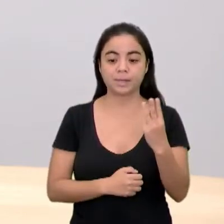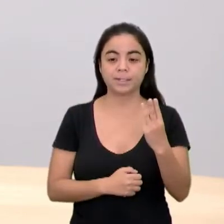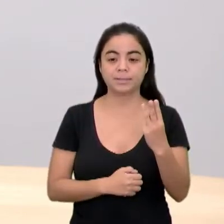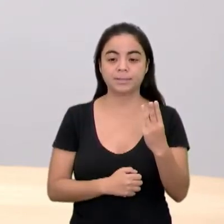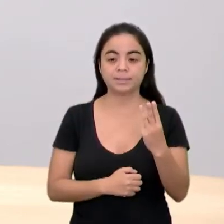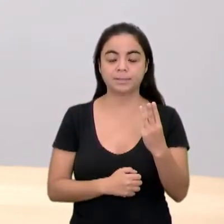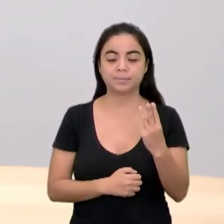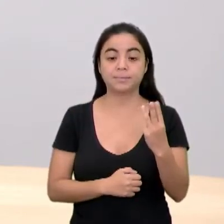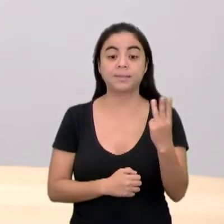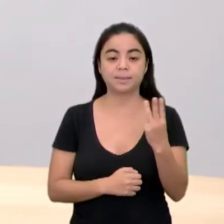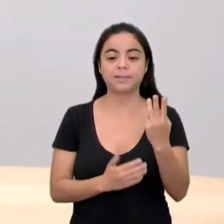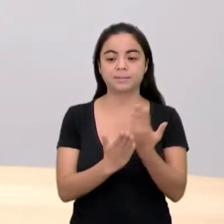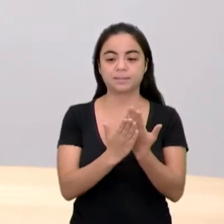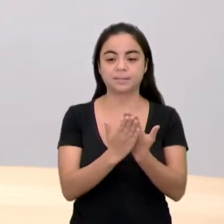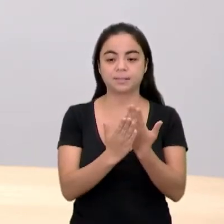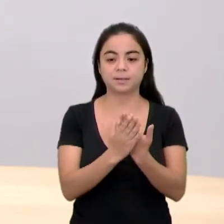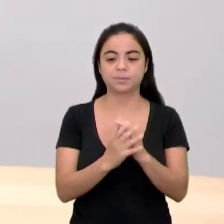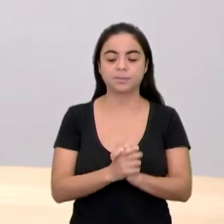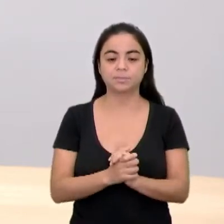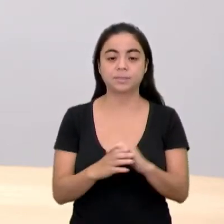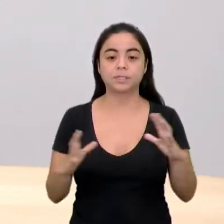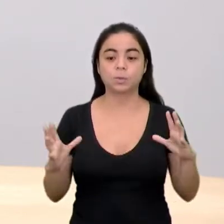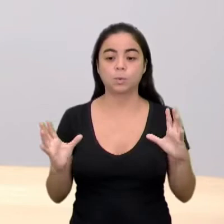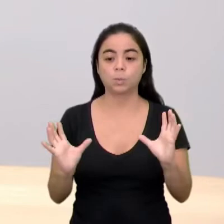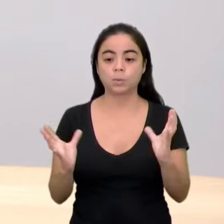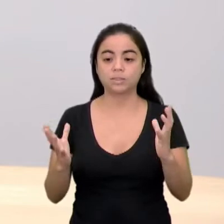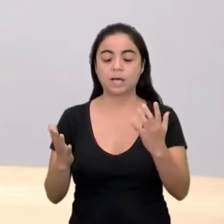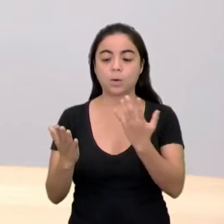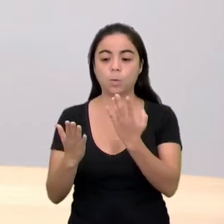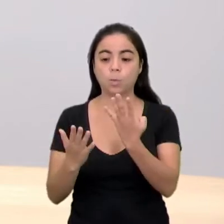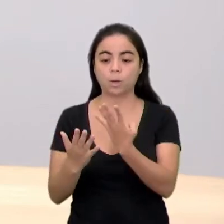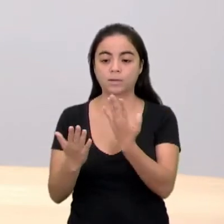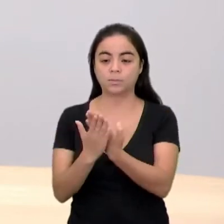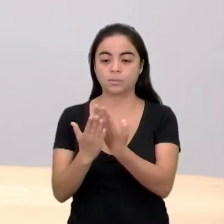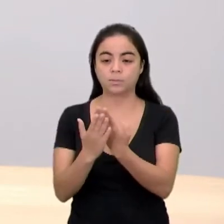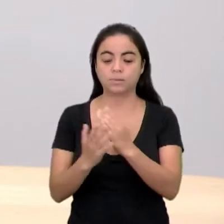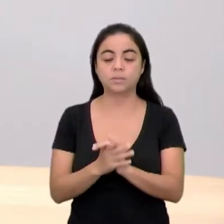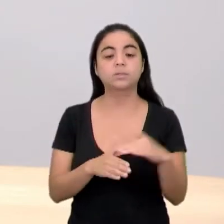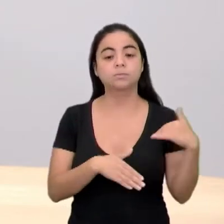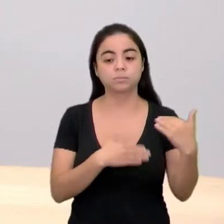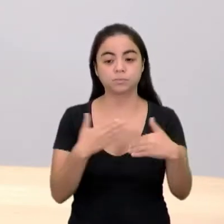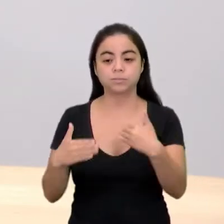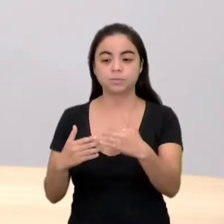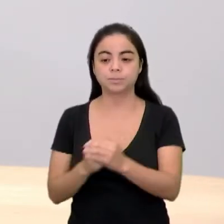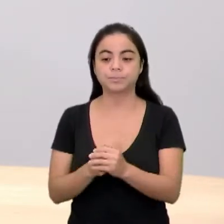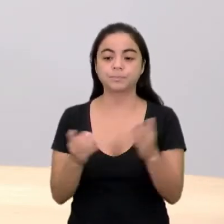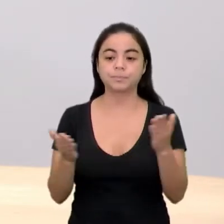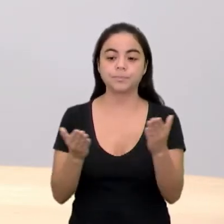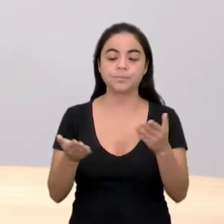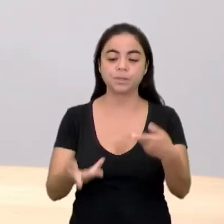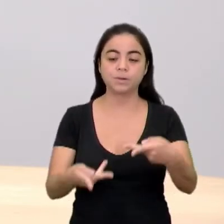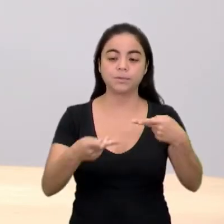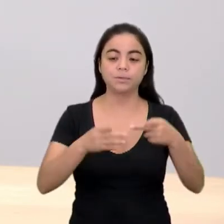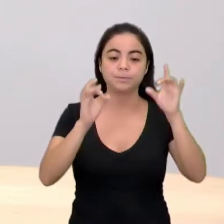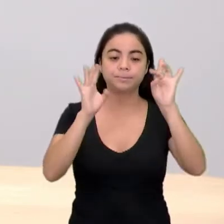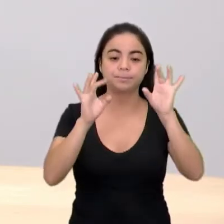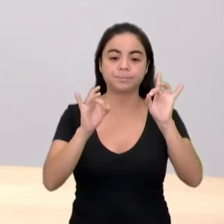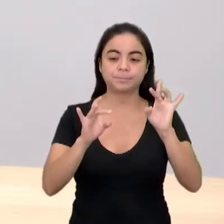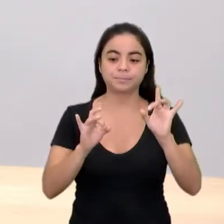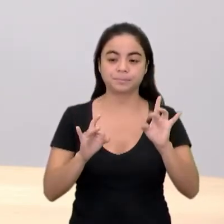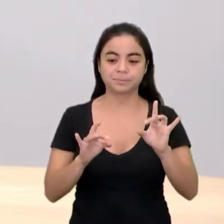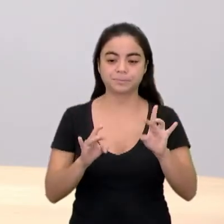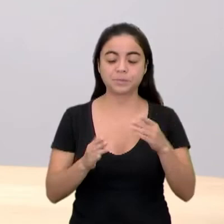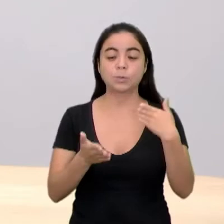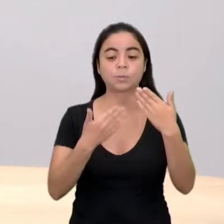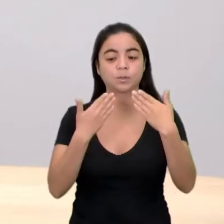a terceira aula, são 4, então a gente está avançando aí. Hoje eu trouxe um convidado especial para falar comigo,